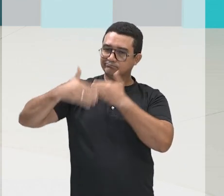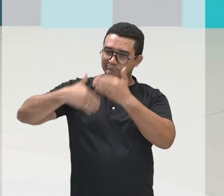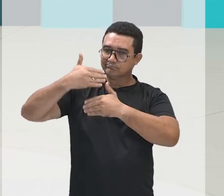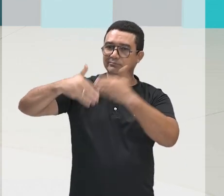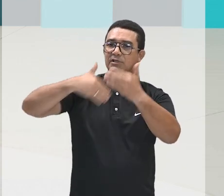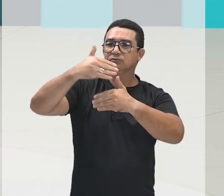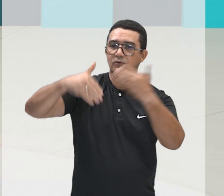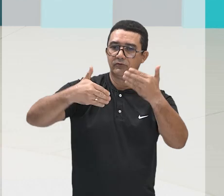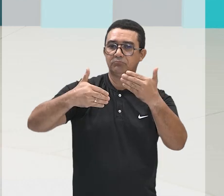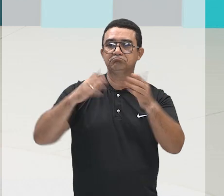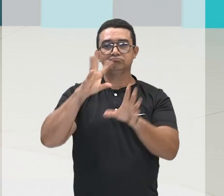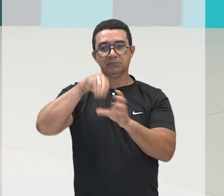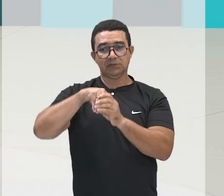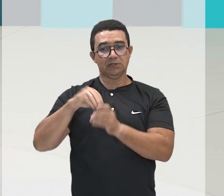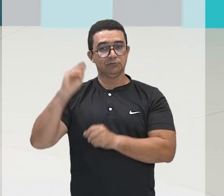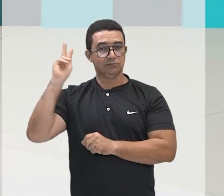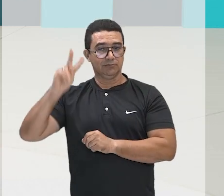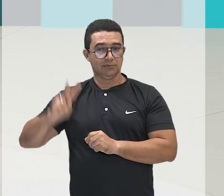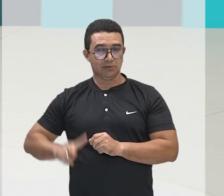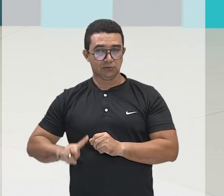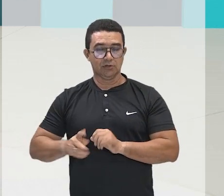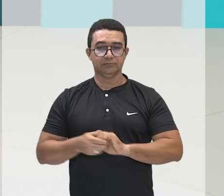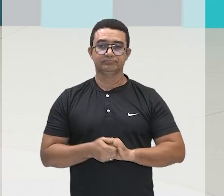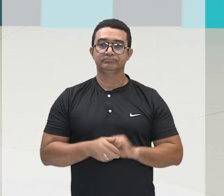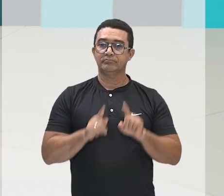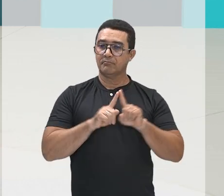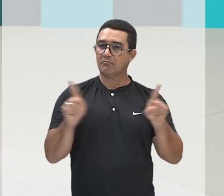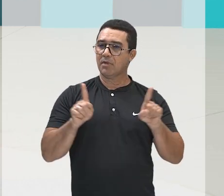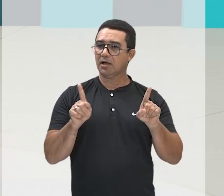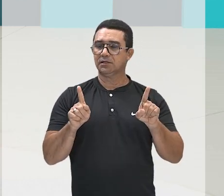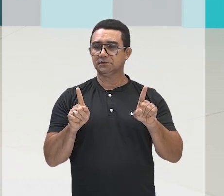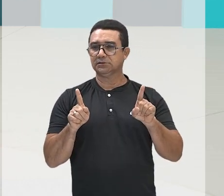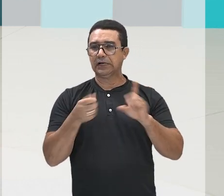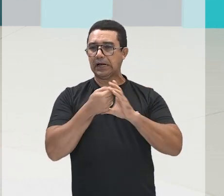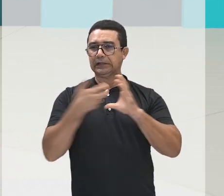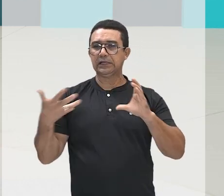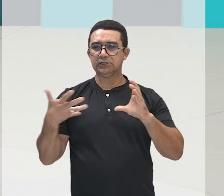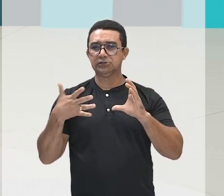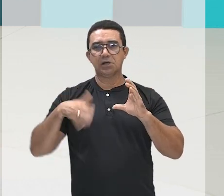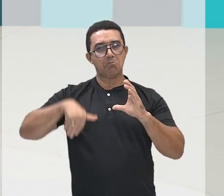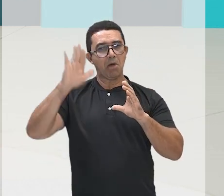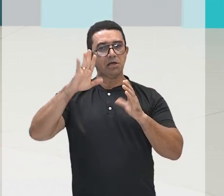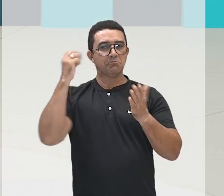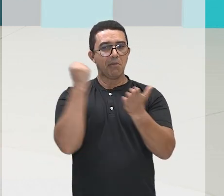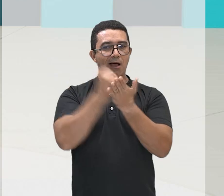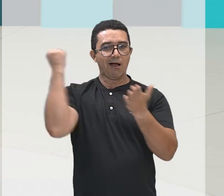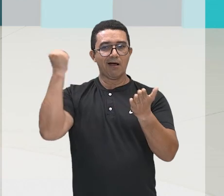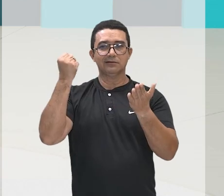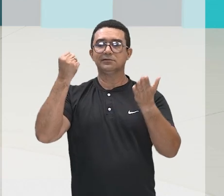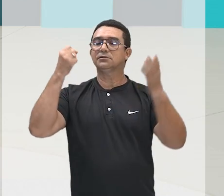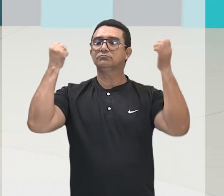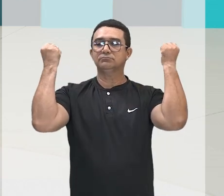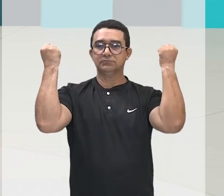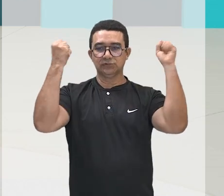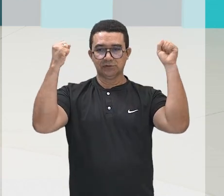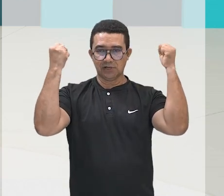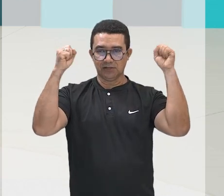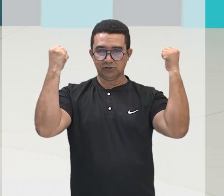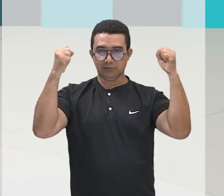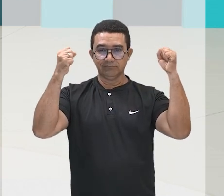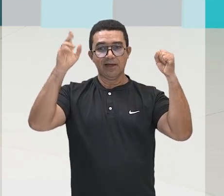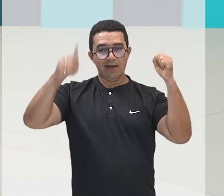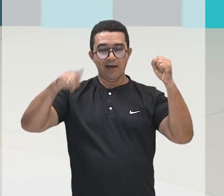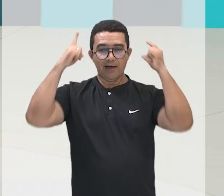do seu processo histórico. Sendo que o fator mais marcante mesmo da ginástica foi lá na Grécia